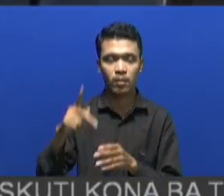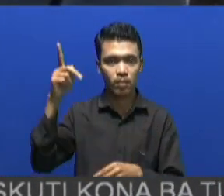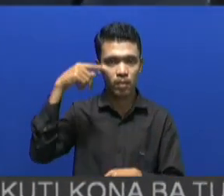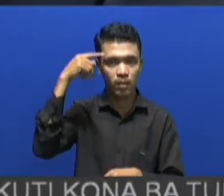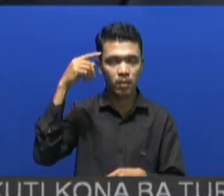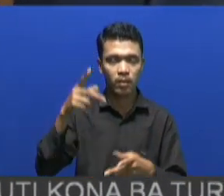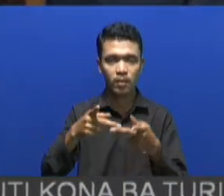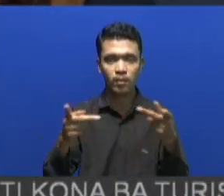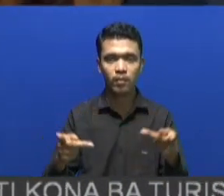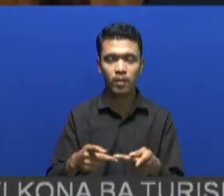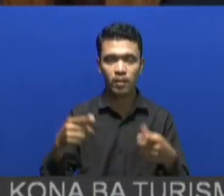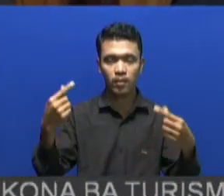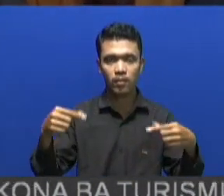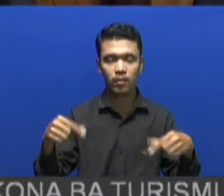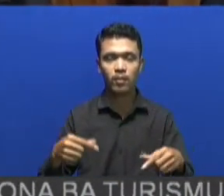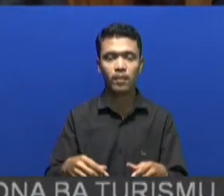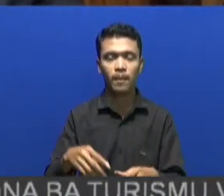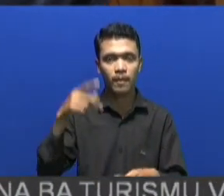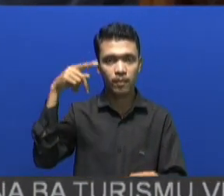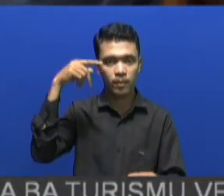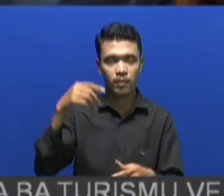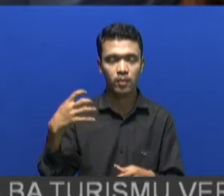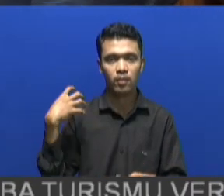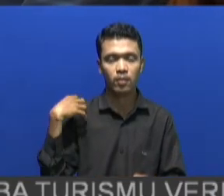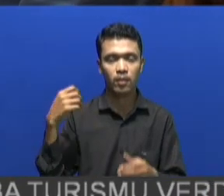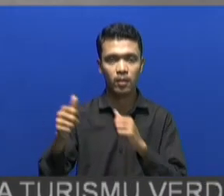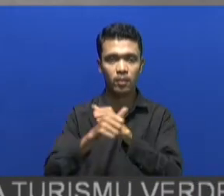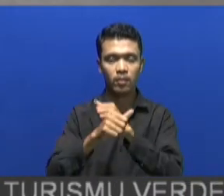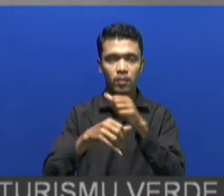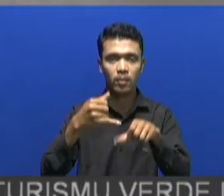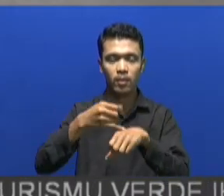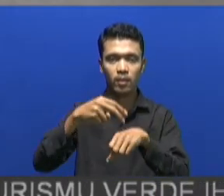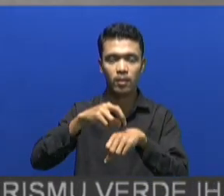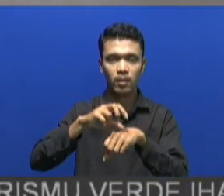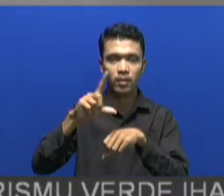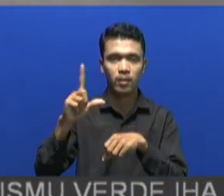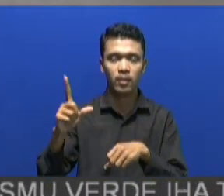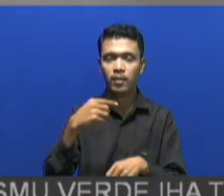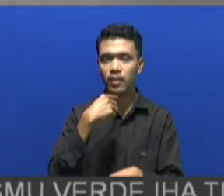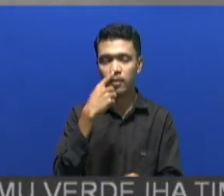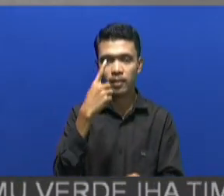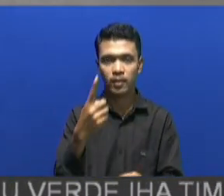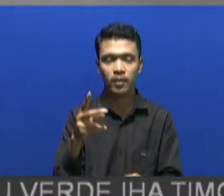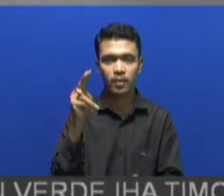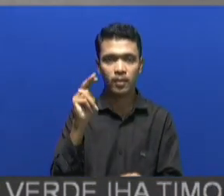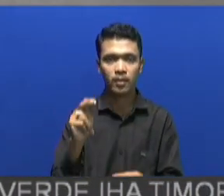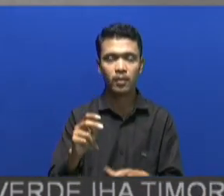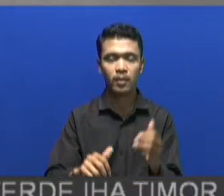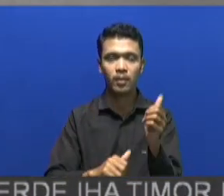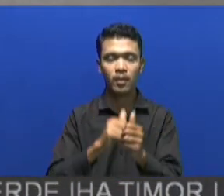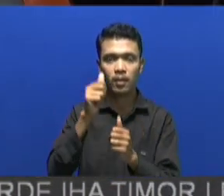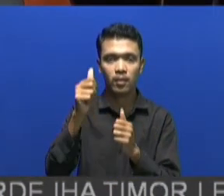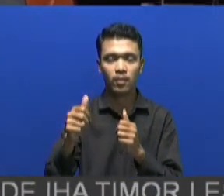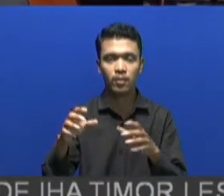verde. Presidente Instituto Política no Assunto Internacional Fidelis Leite Magalhães informa, ne parte convida